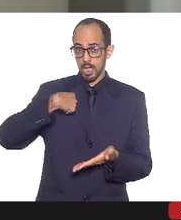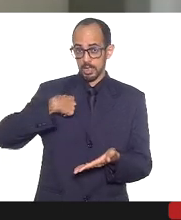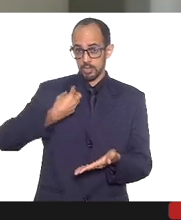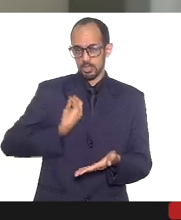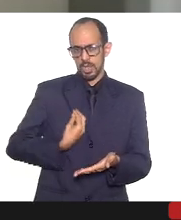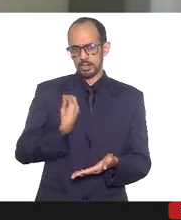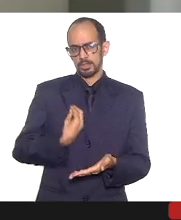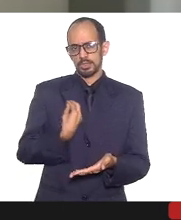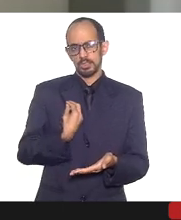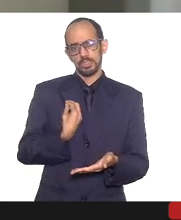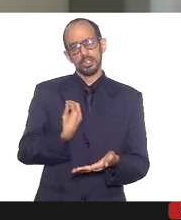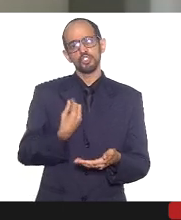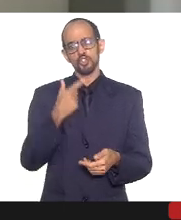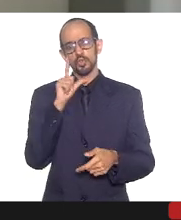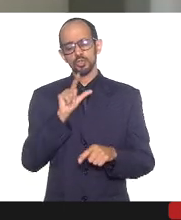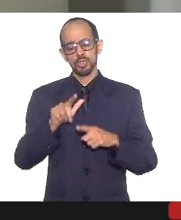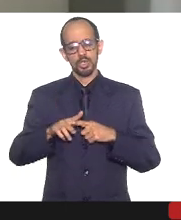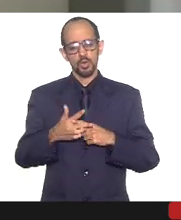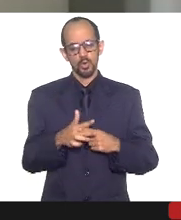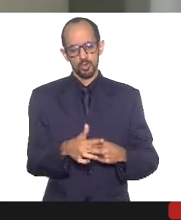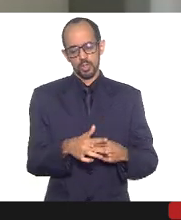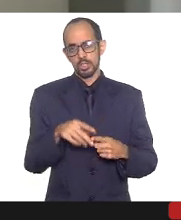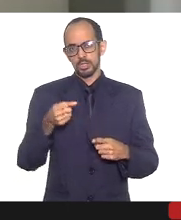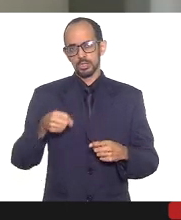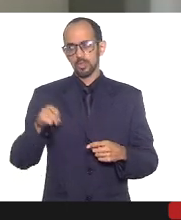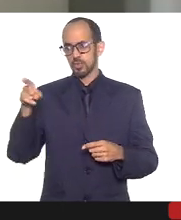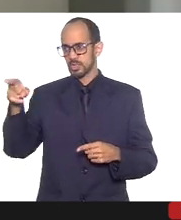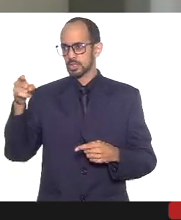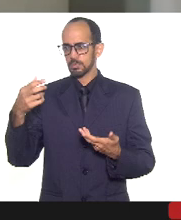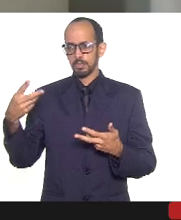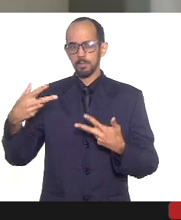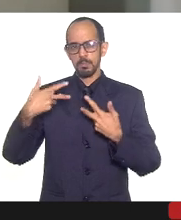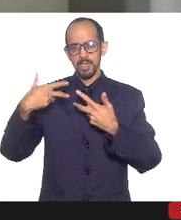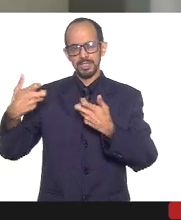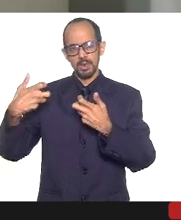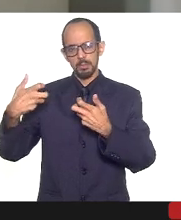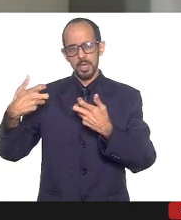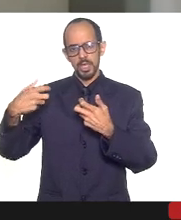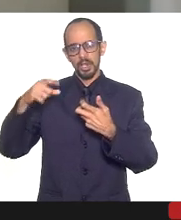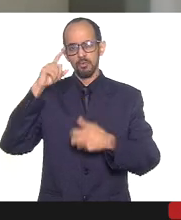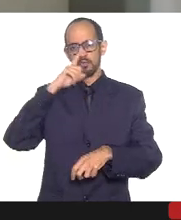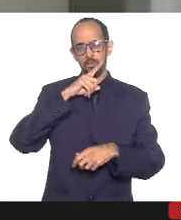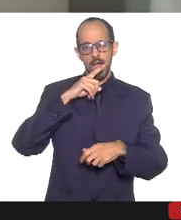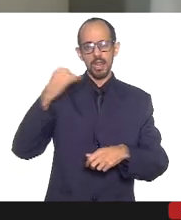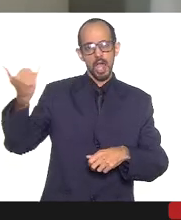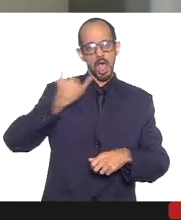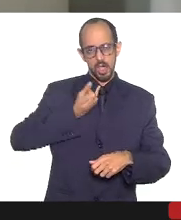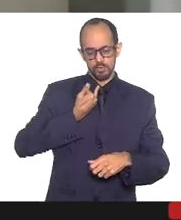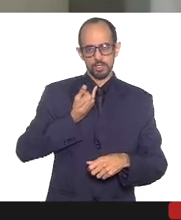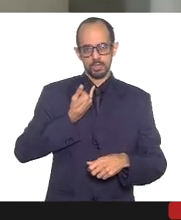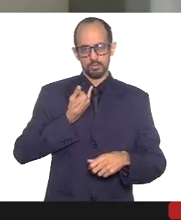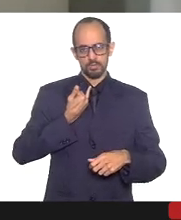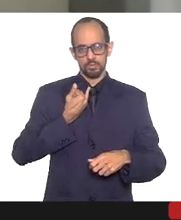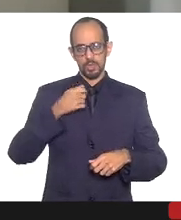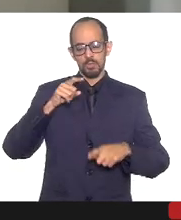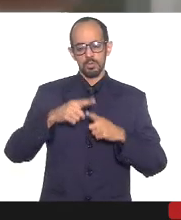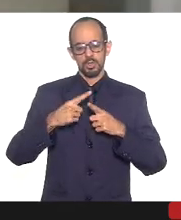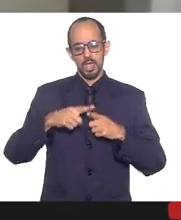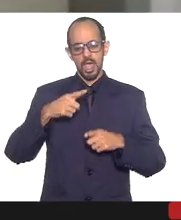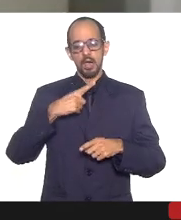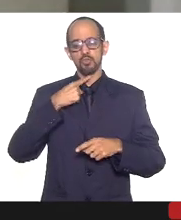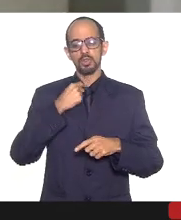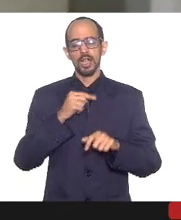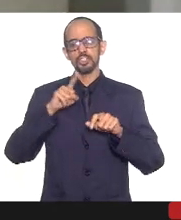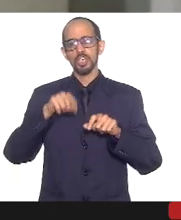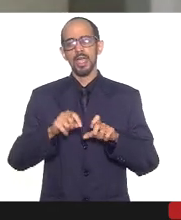vocês indicarem a percepção de falta de alguma informação. Mas a intenção foi fazer um